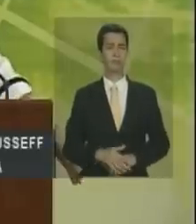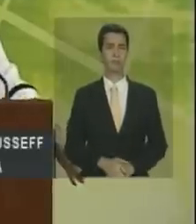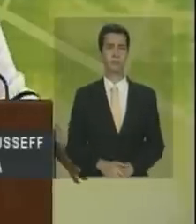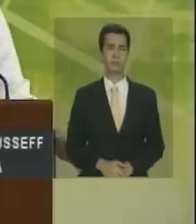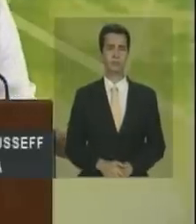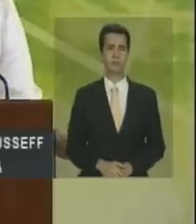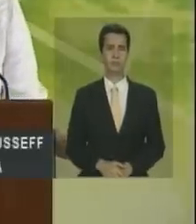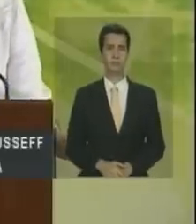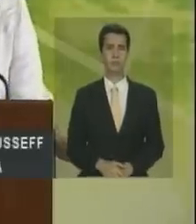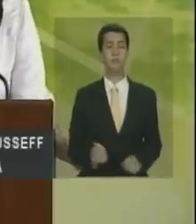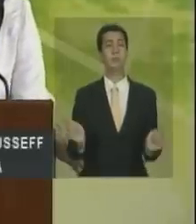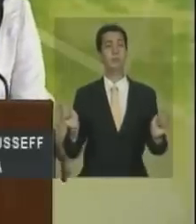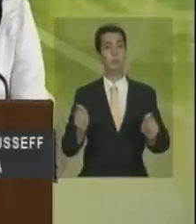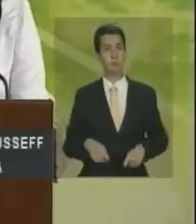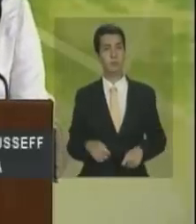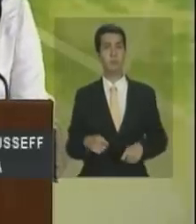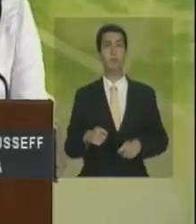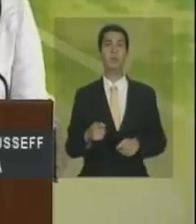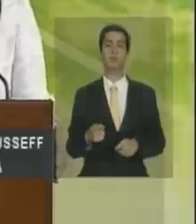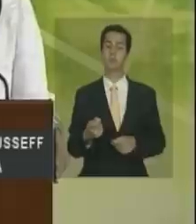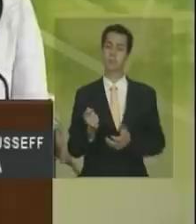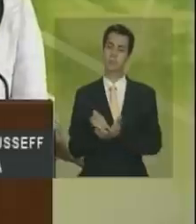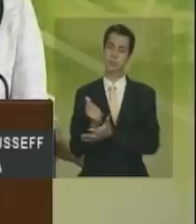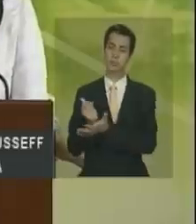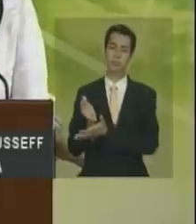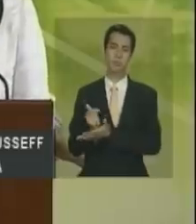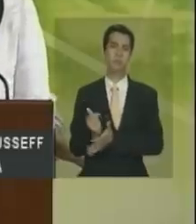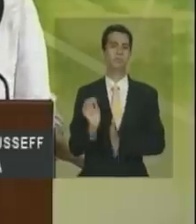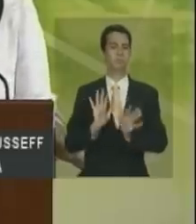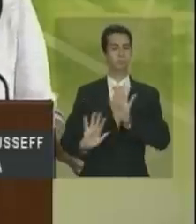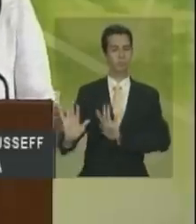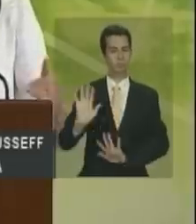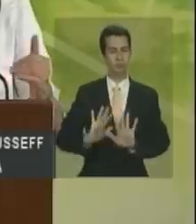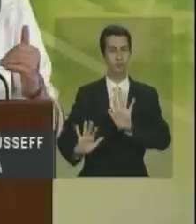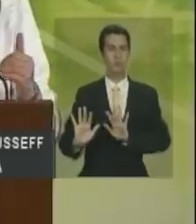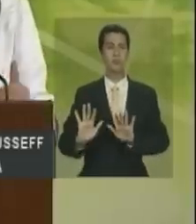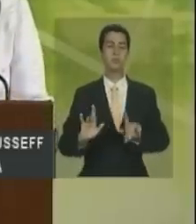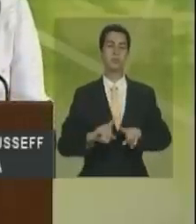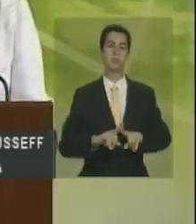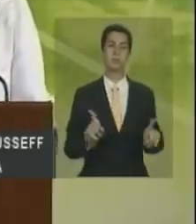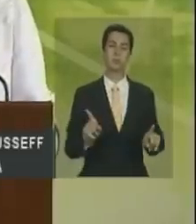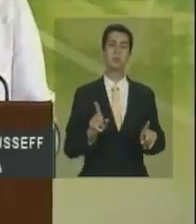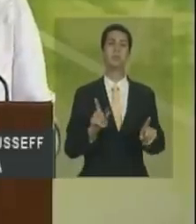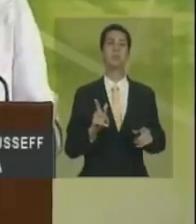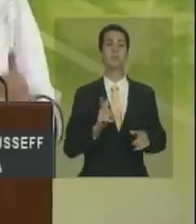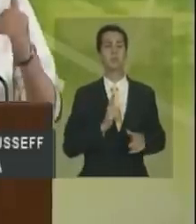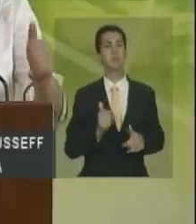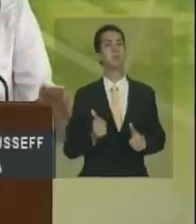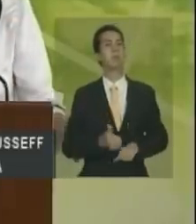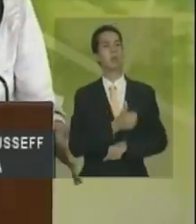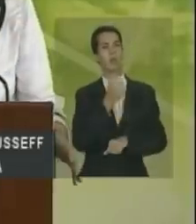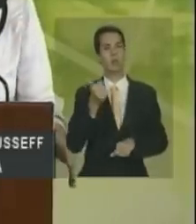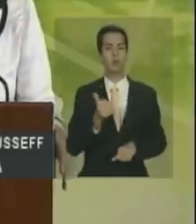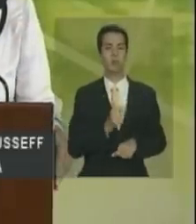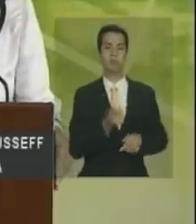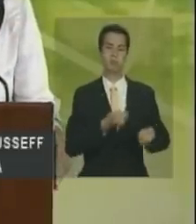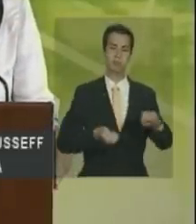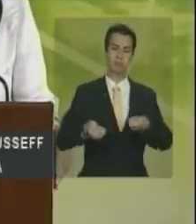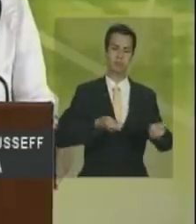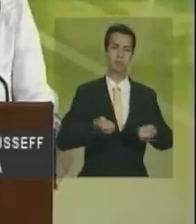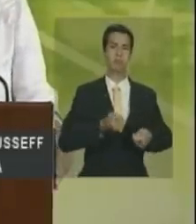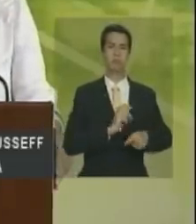É possível gastar com parcimônia, por meio de uma melhoria e cada vez da busca de uma boa